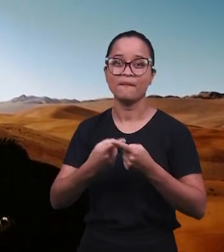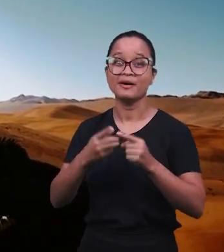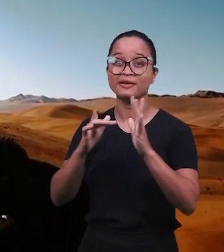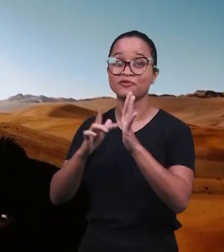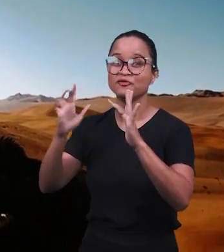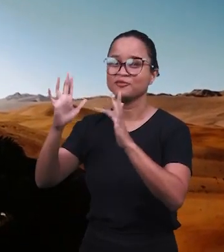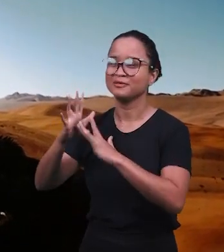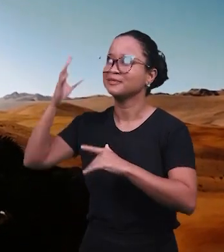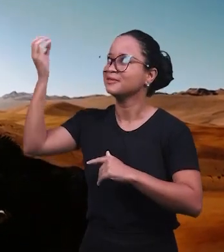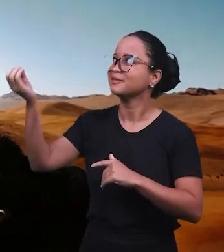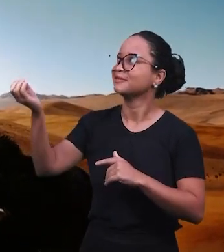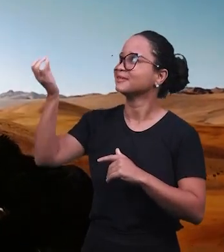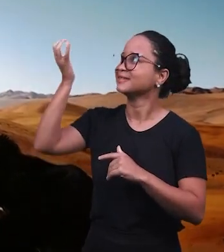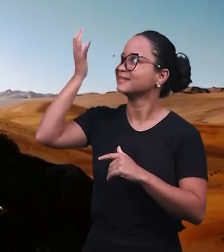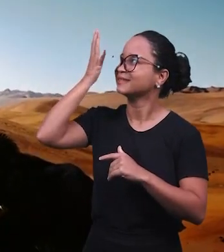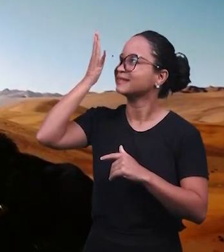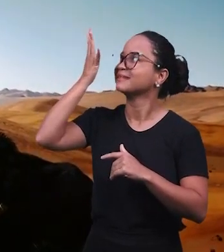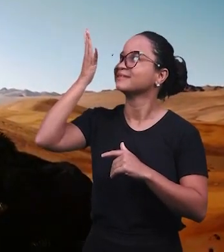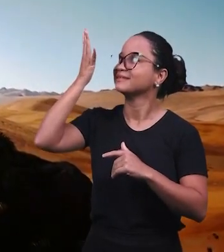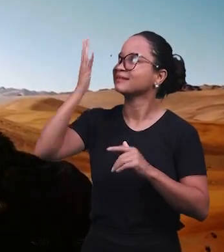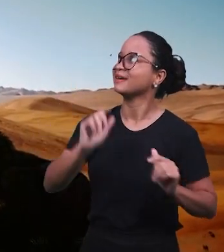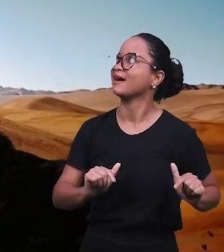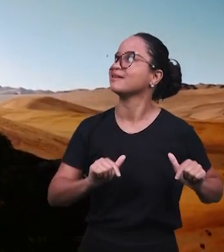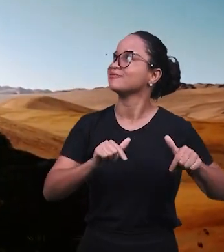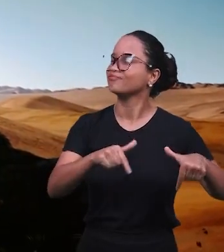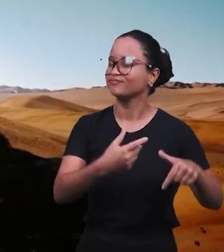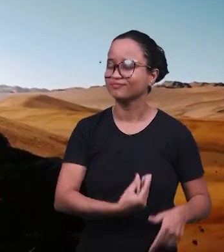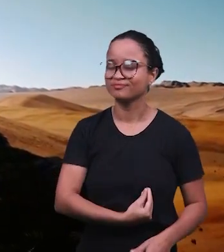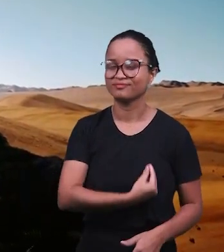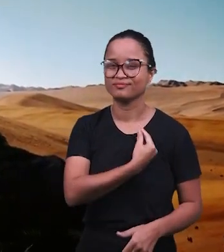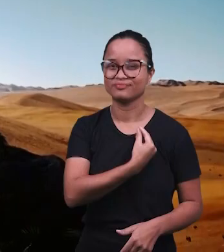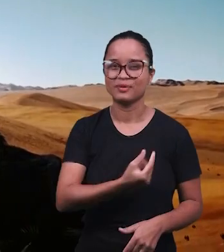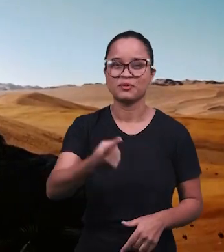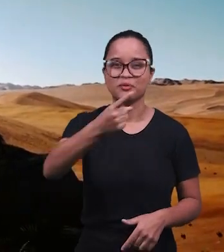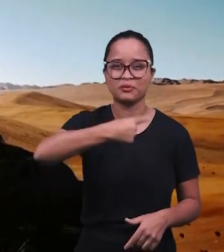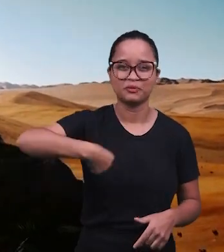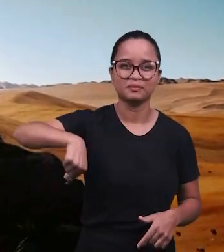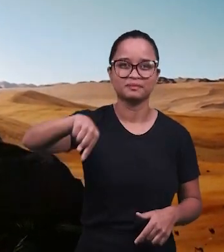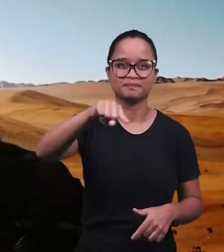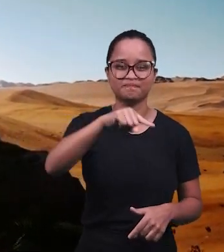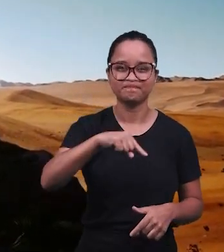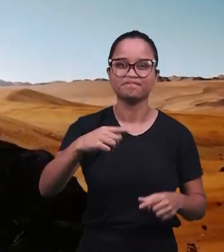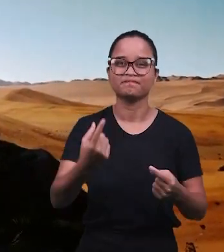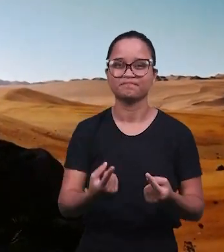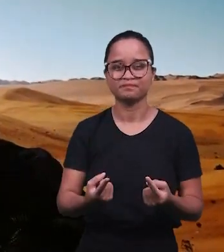solução revelada em Jesus.